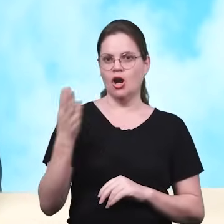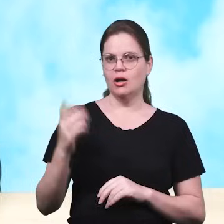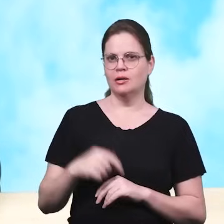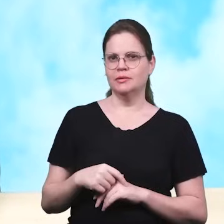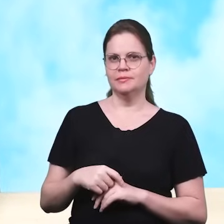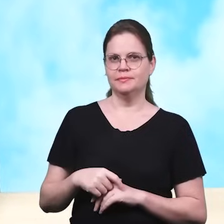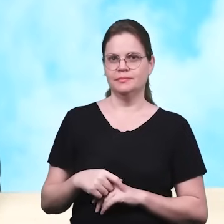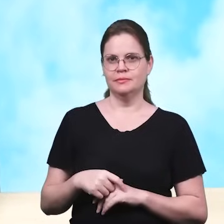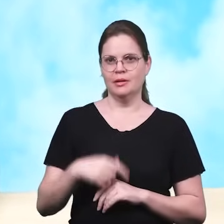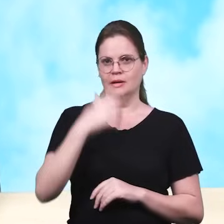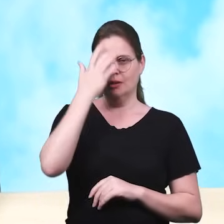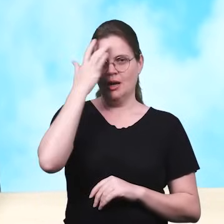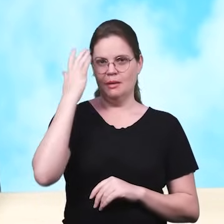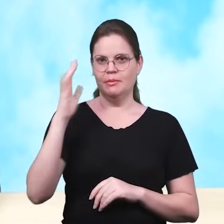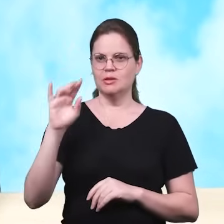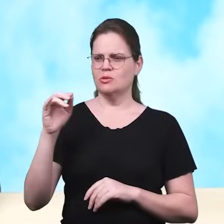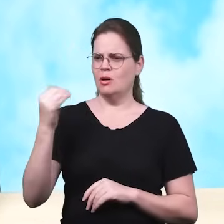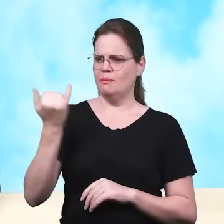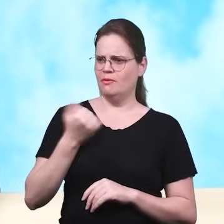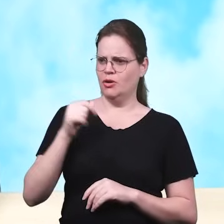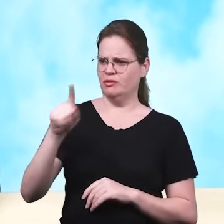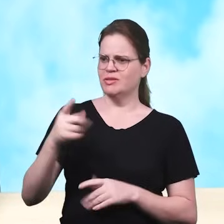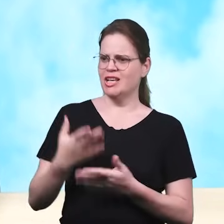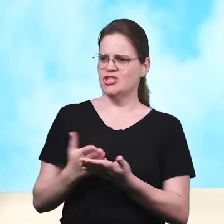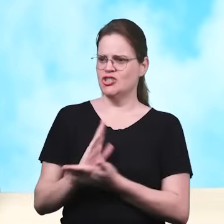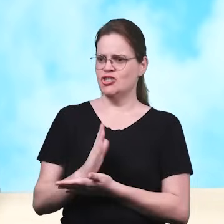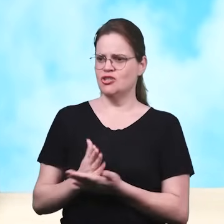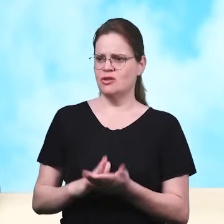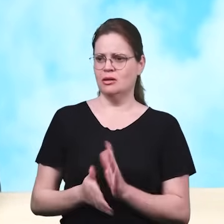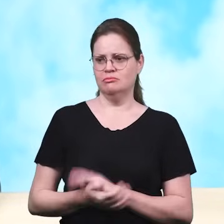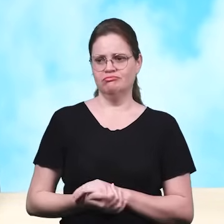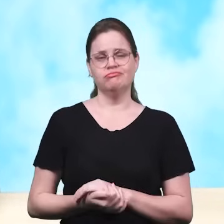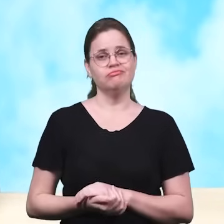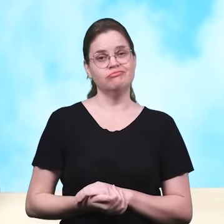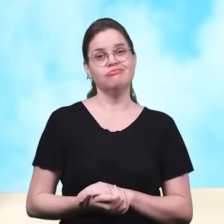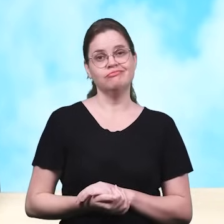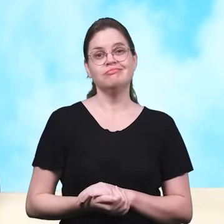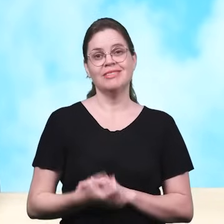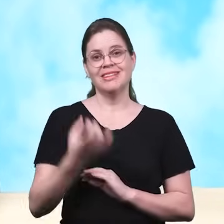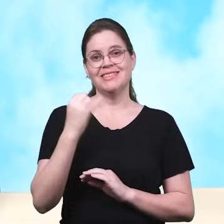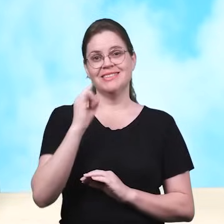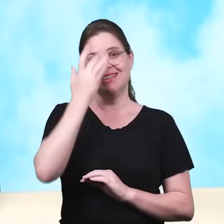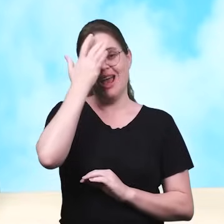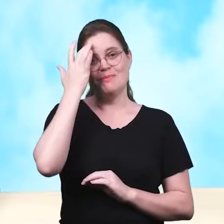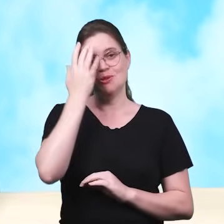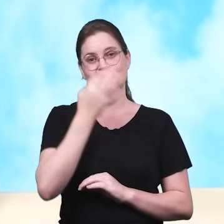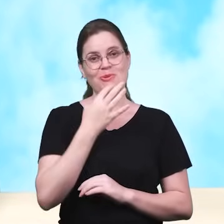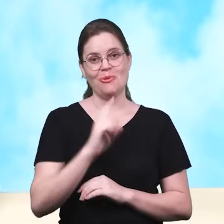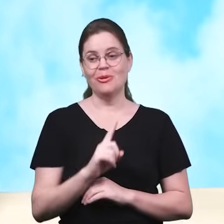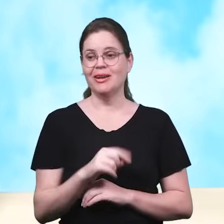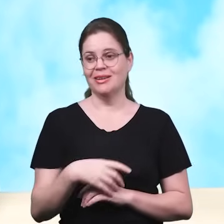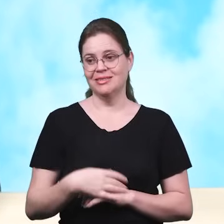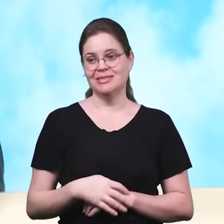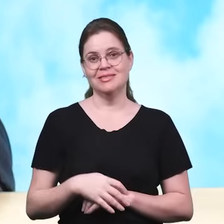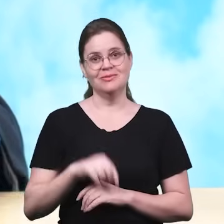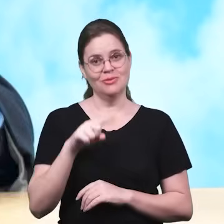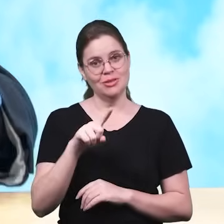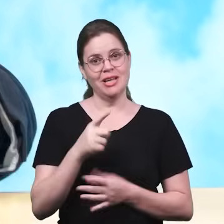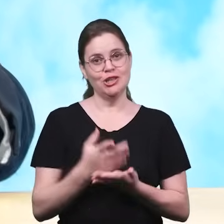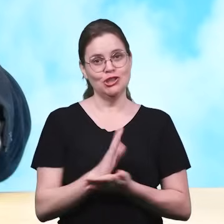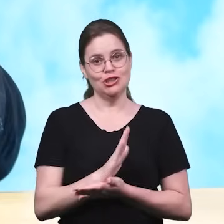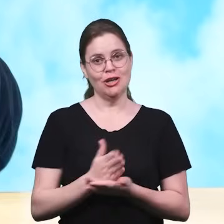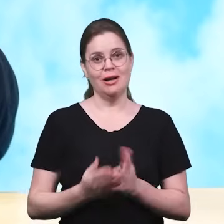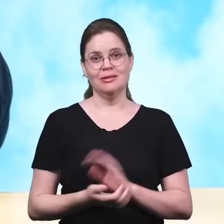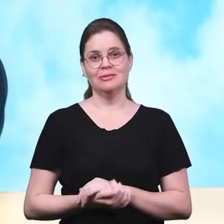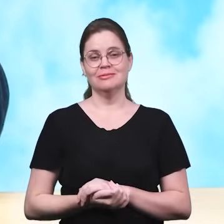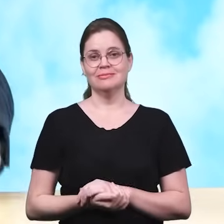que você virou um chato. E realmente, irmãos, para quem não conhece, você virou um chato. Você que fala